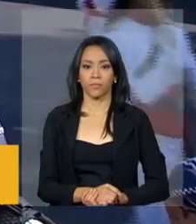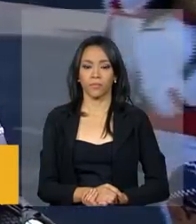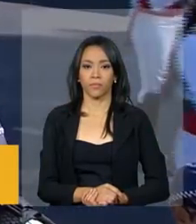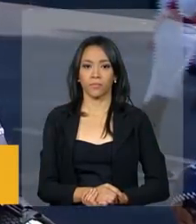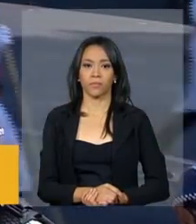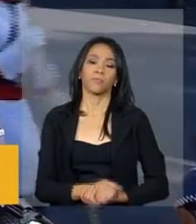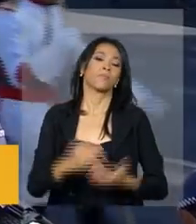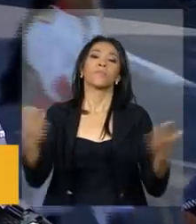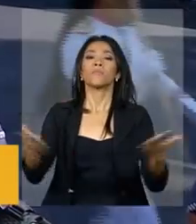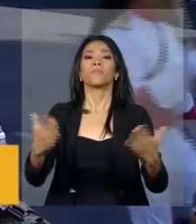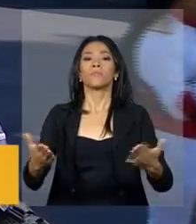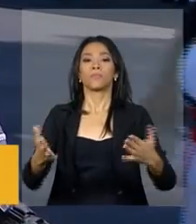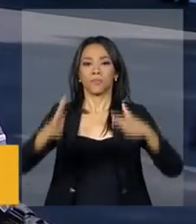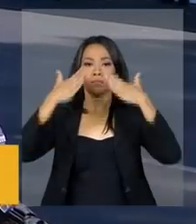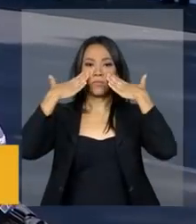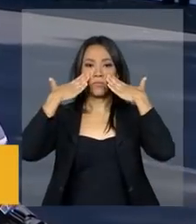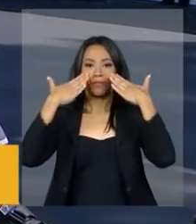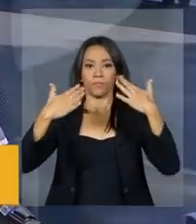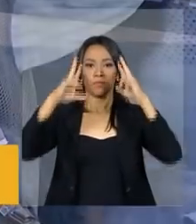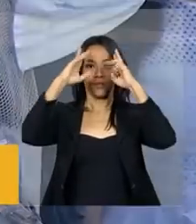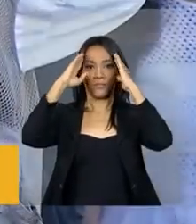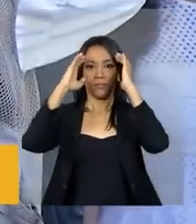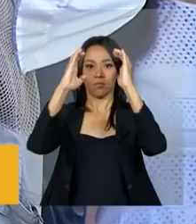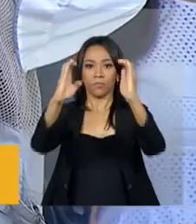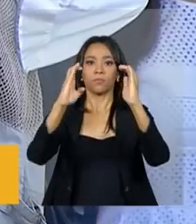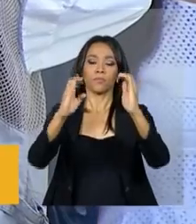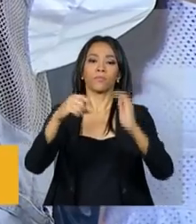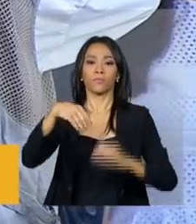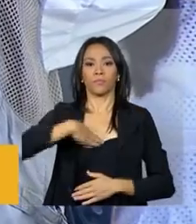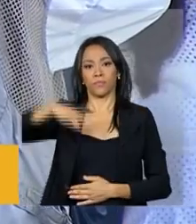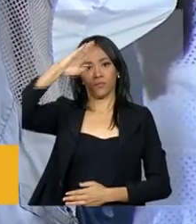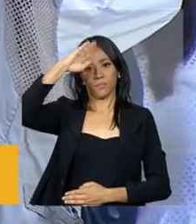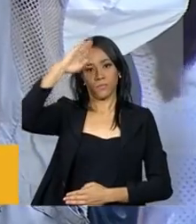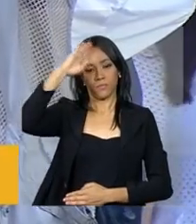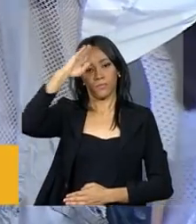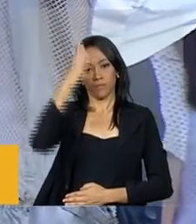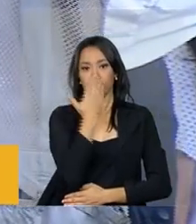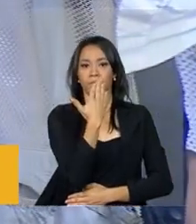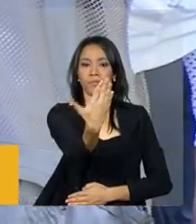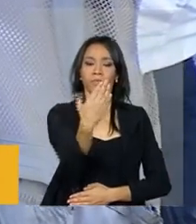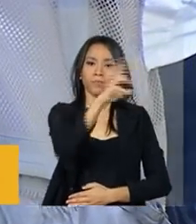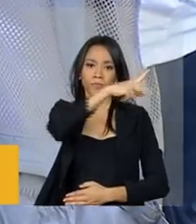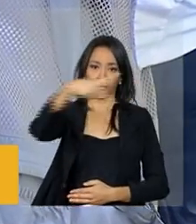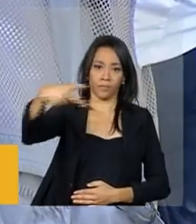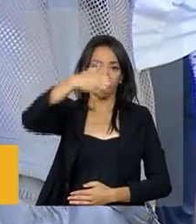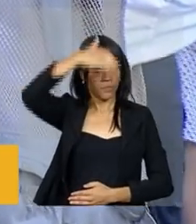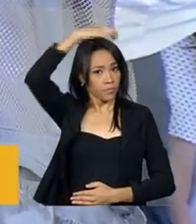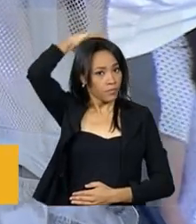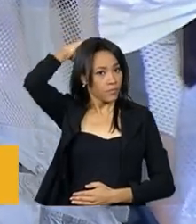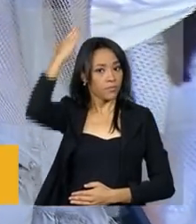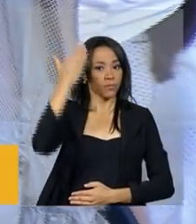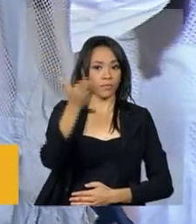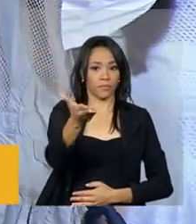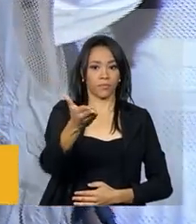Serão prestadas as honras militares ao presidente da República Federativa do Brasil.